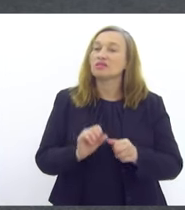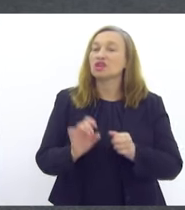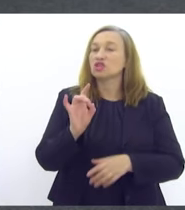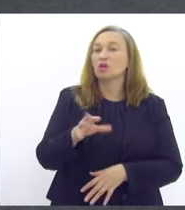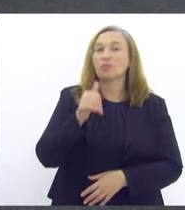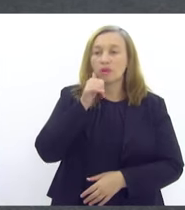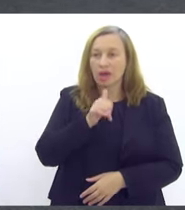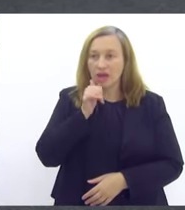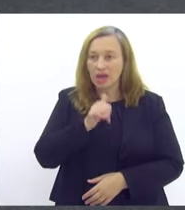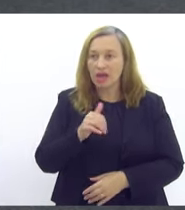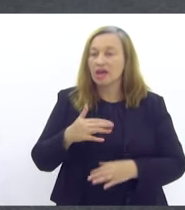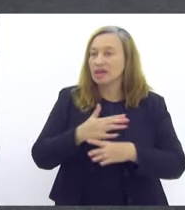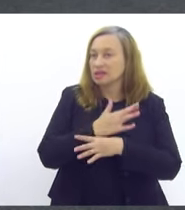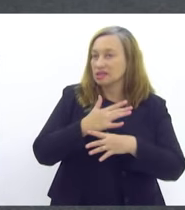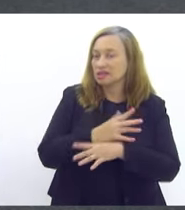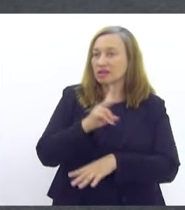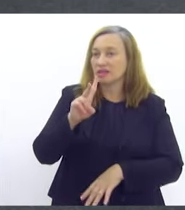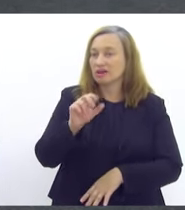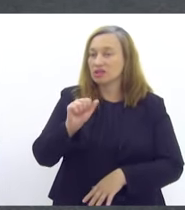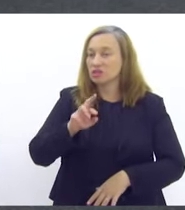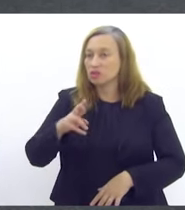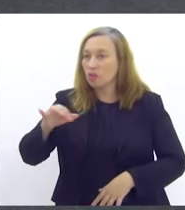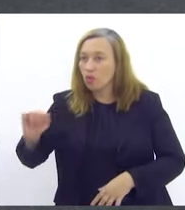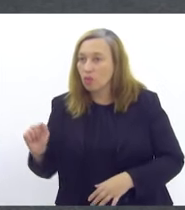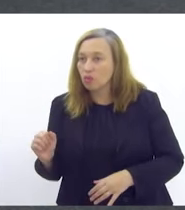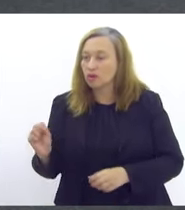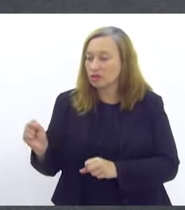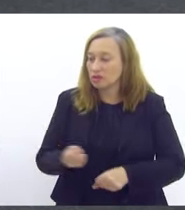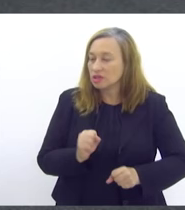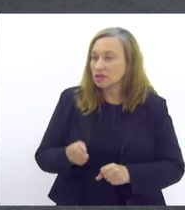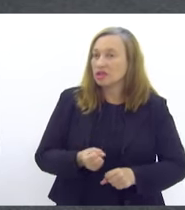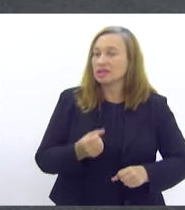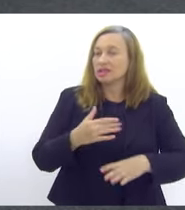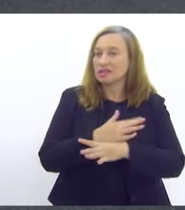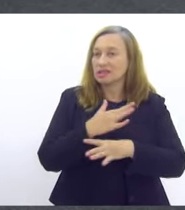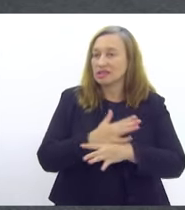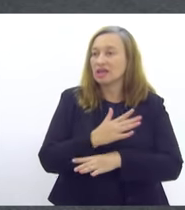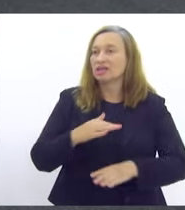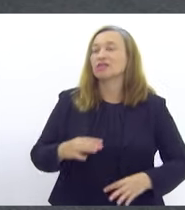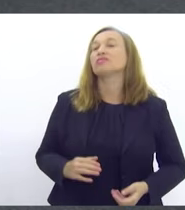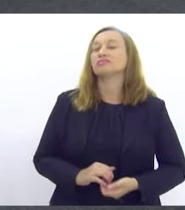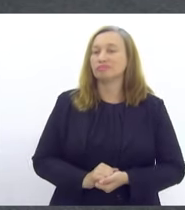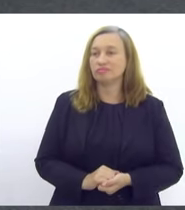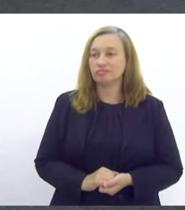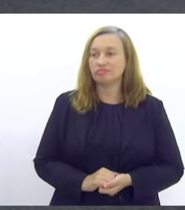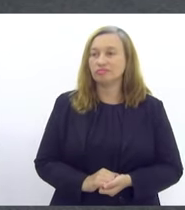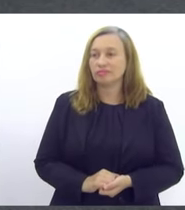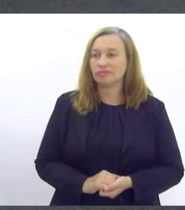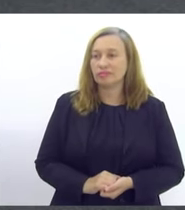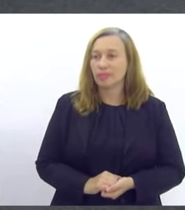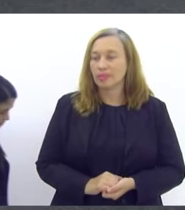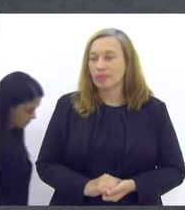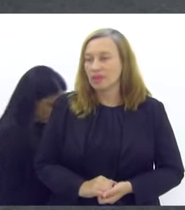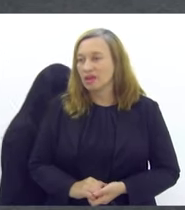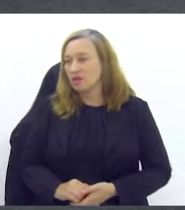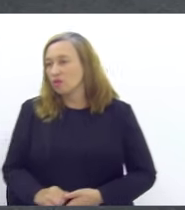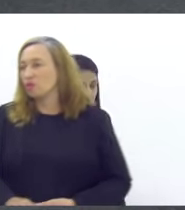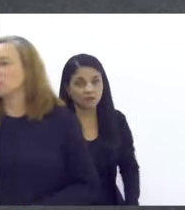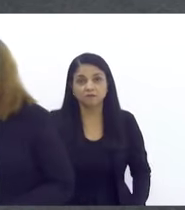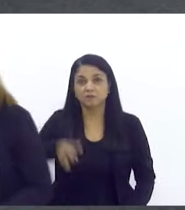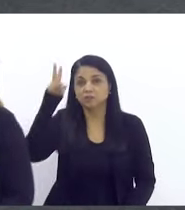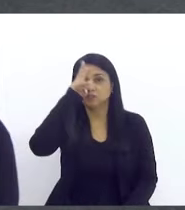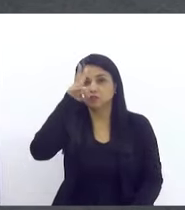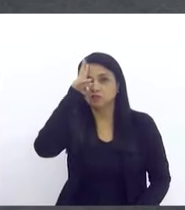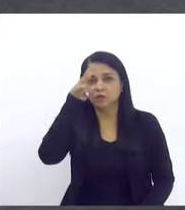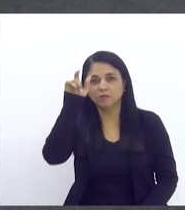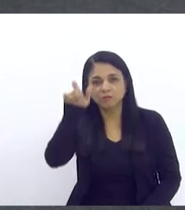mulheres. Em cidades como Vassouras, você vê toda uma tentativa de reconstrução da história de mulheres